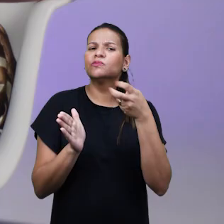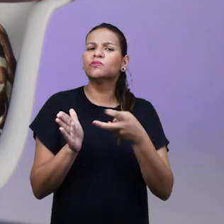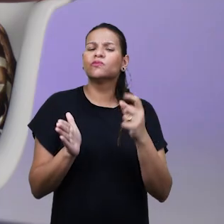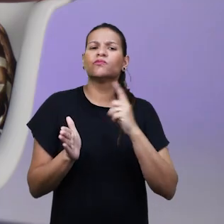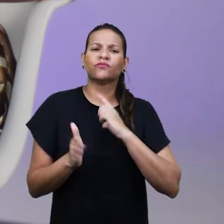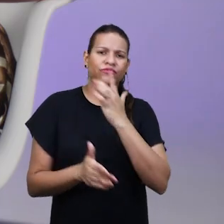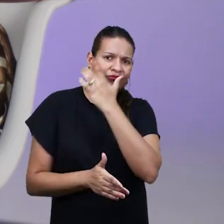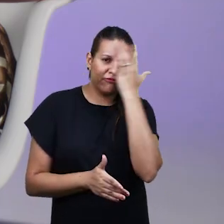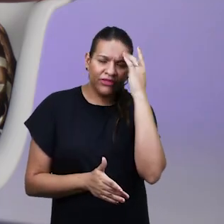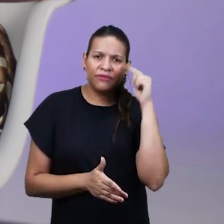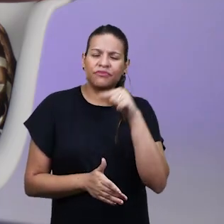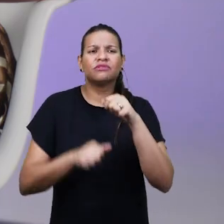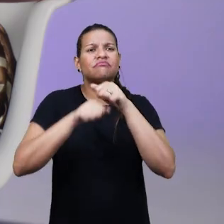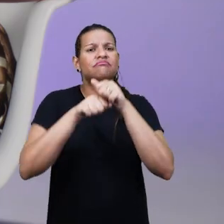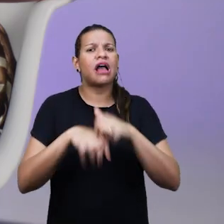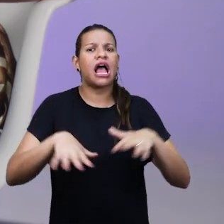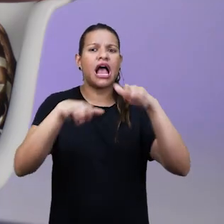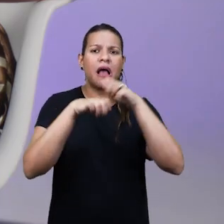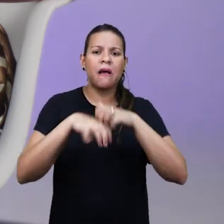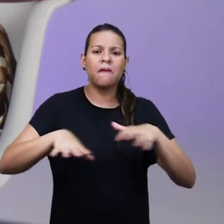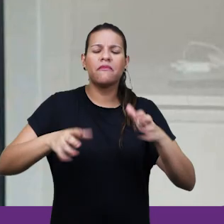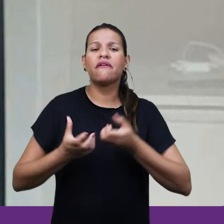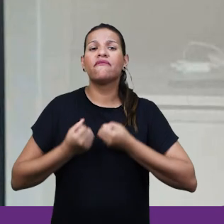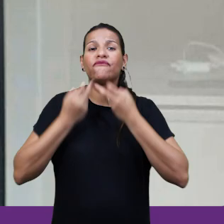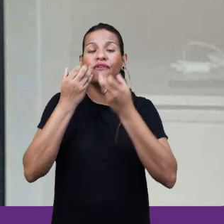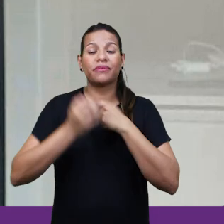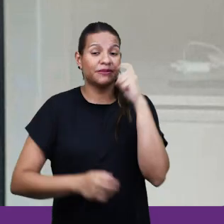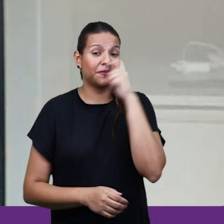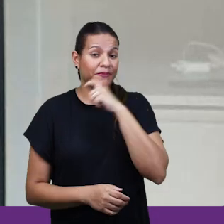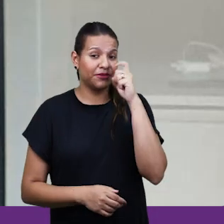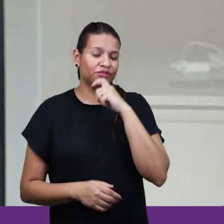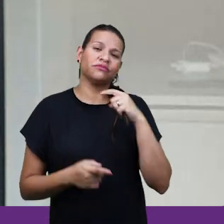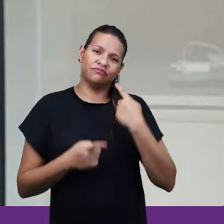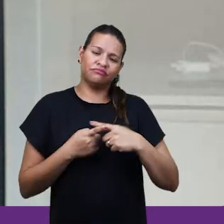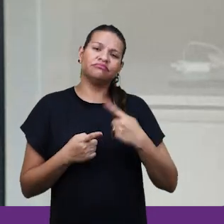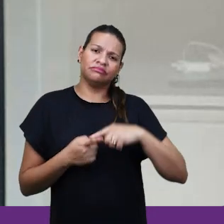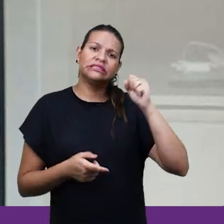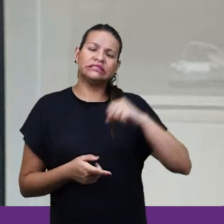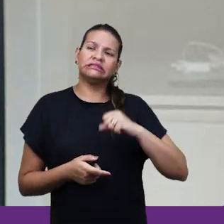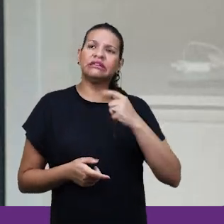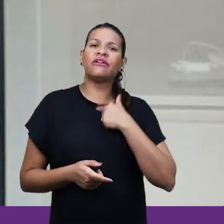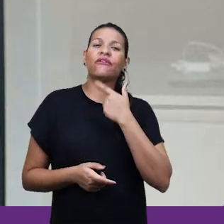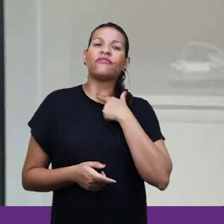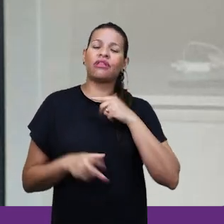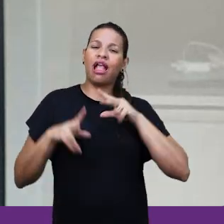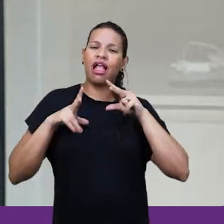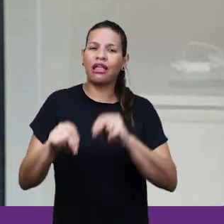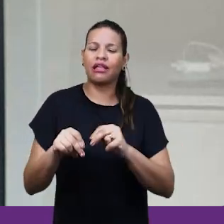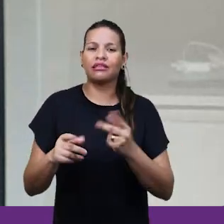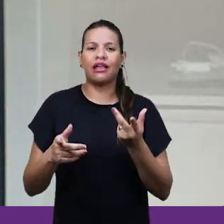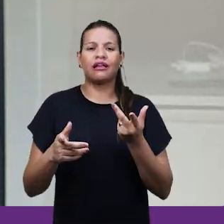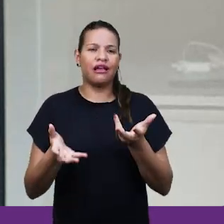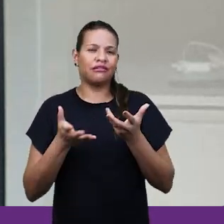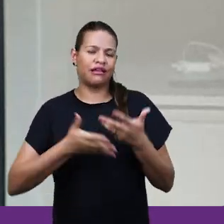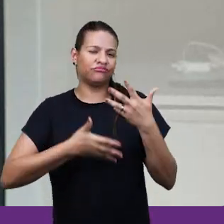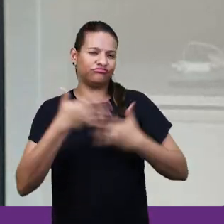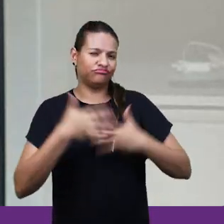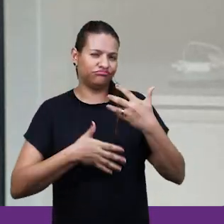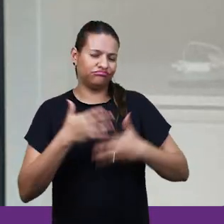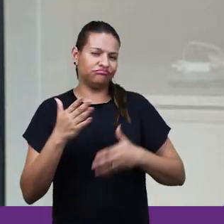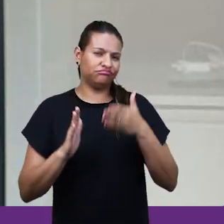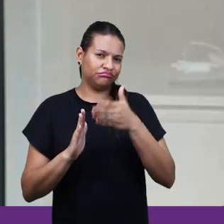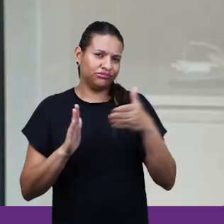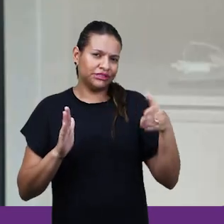pessoas compartilham desinformação ou com a intenção realmente de enganar, né, os agentes que querem interferir em